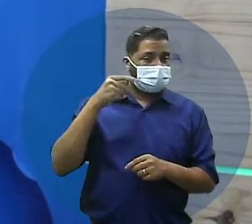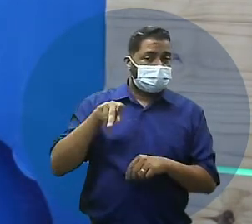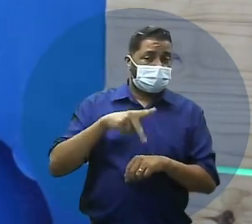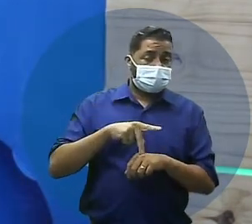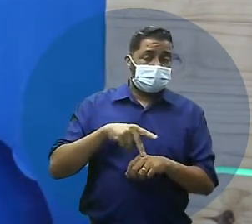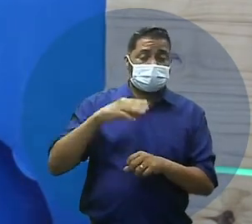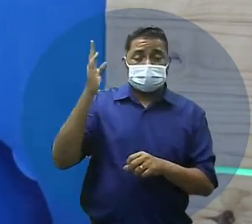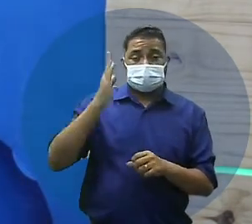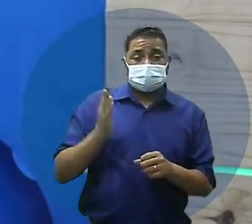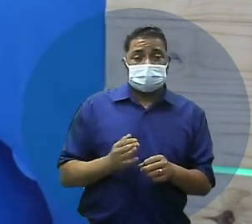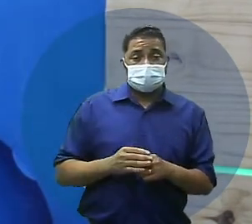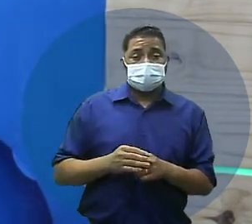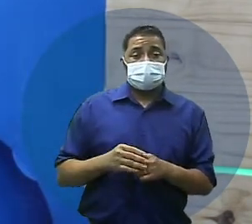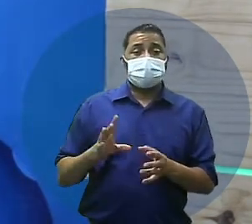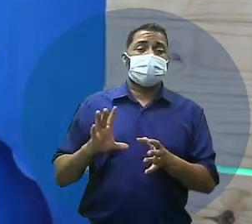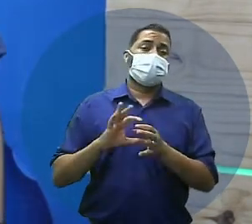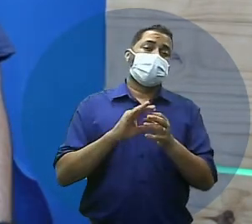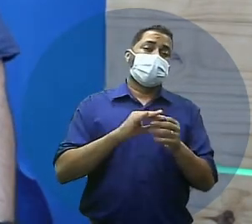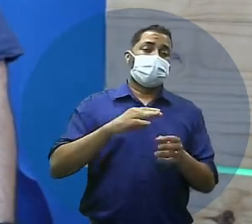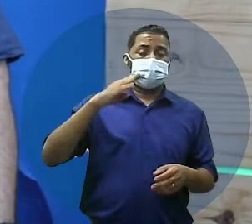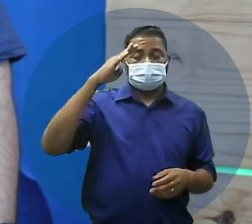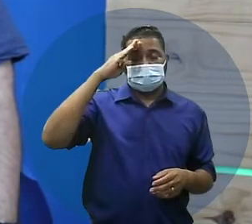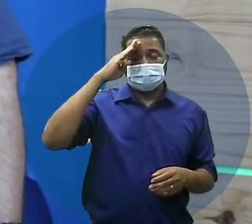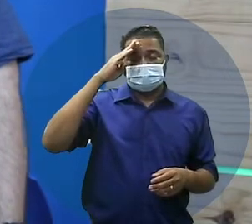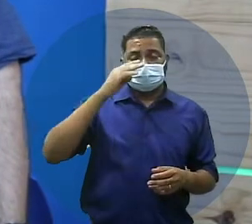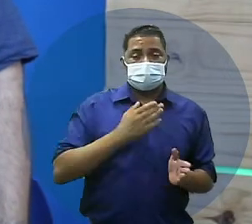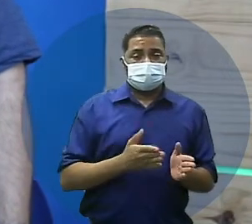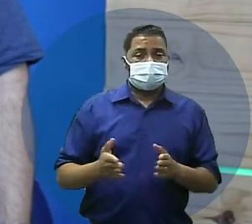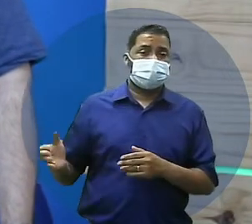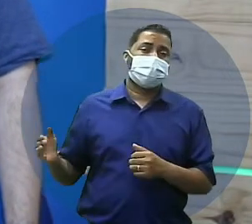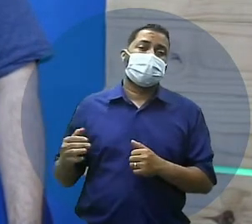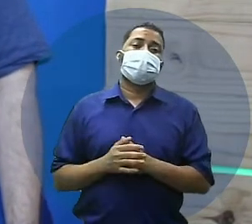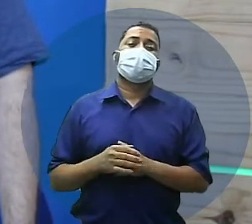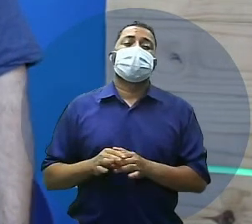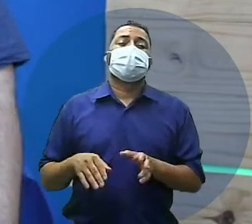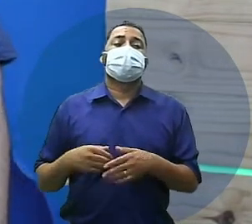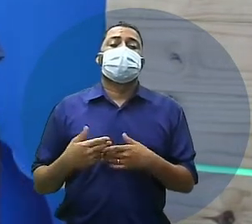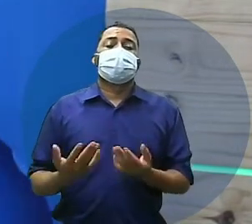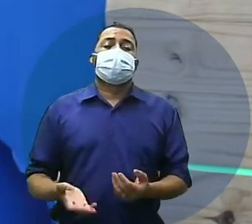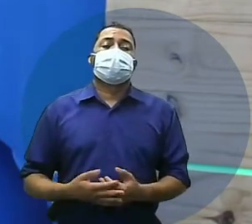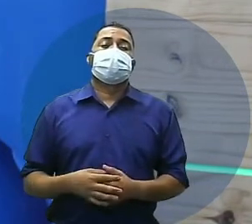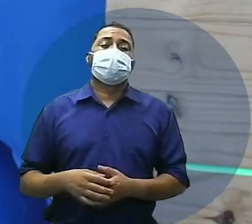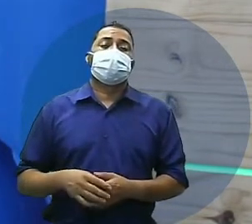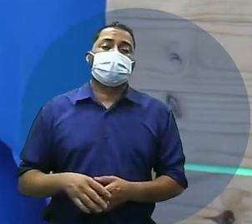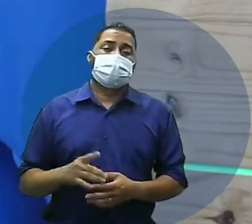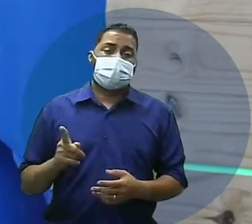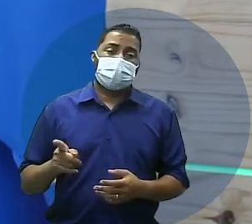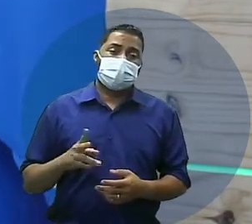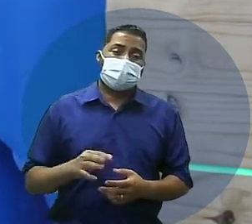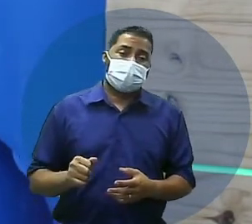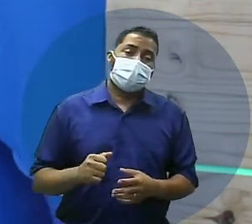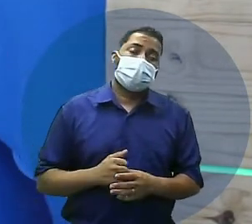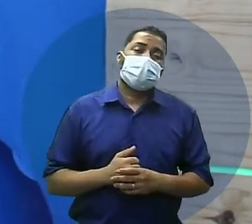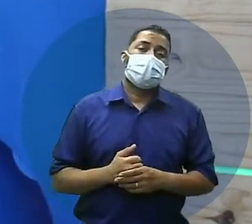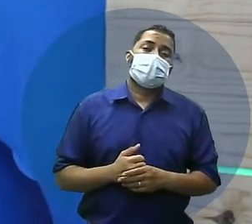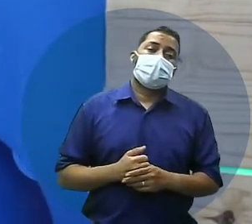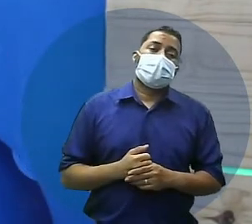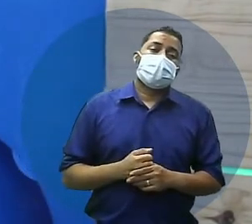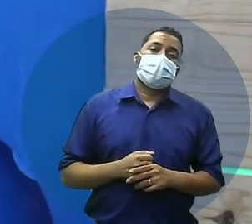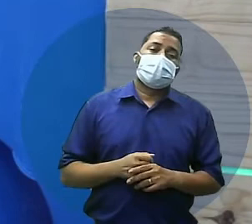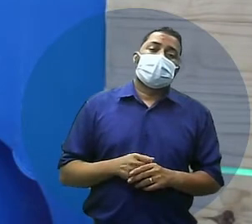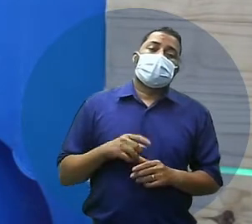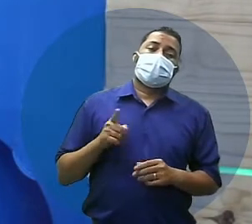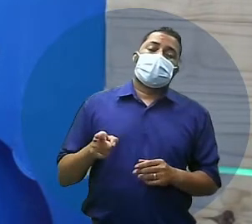do contexto militar daquele período. Tá bem? Então, Miguel Arraes ele foi